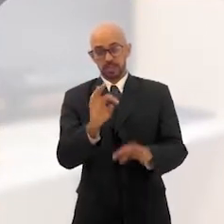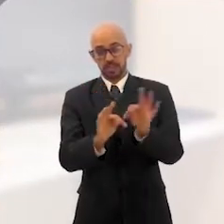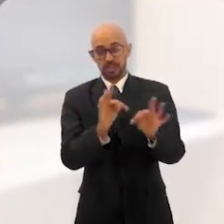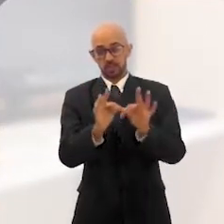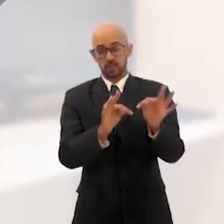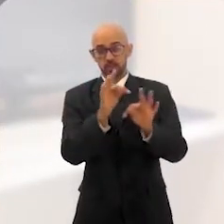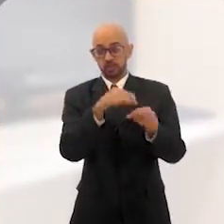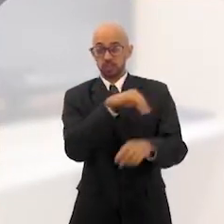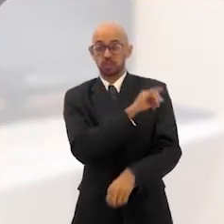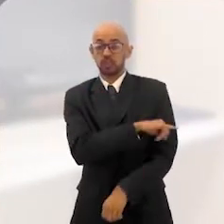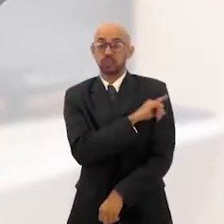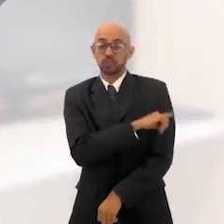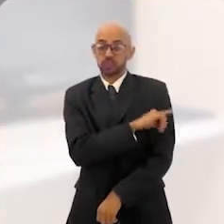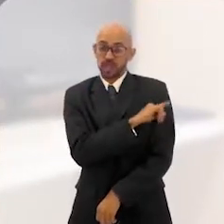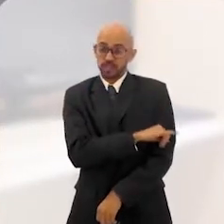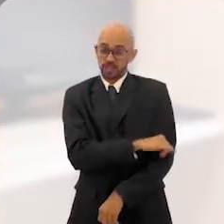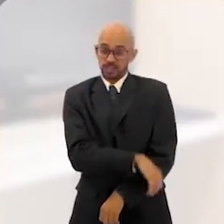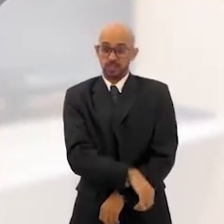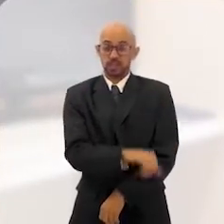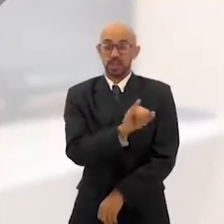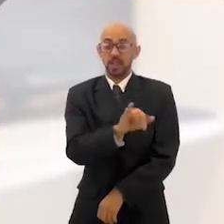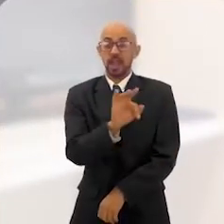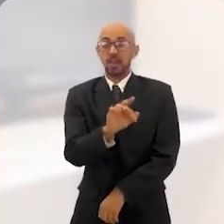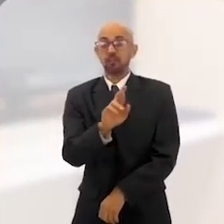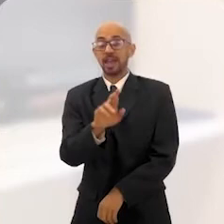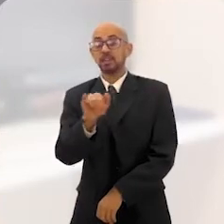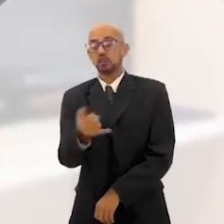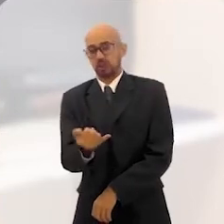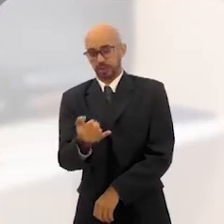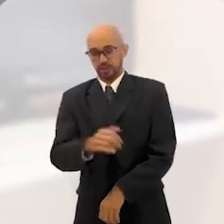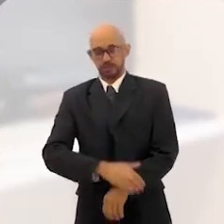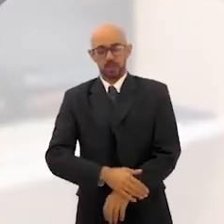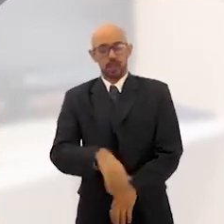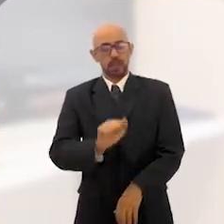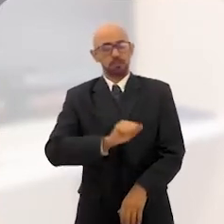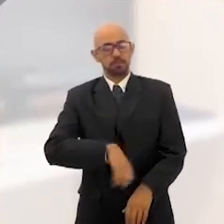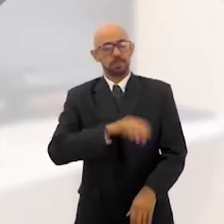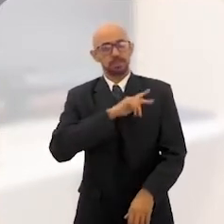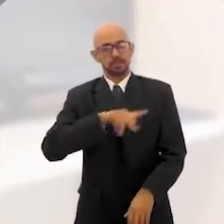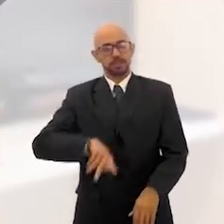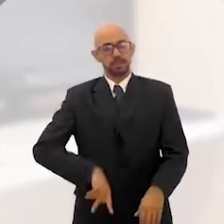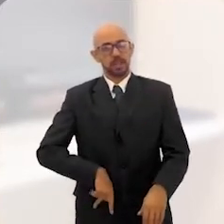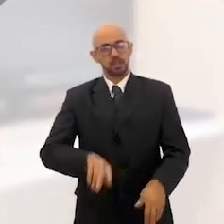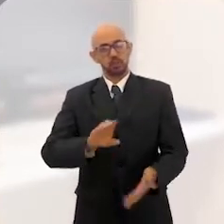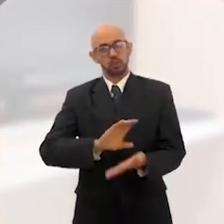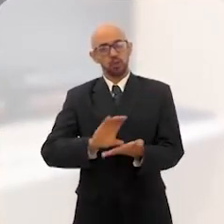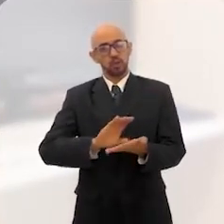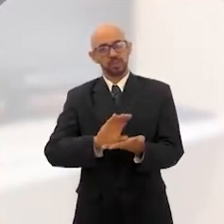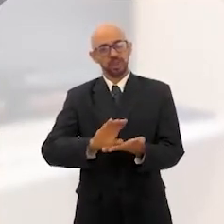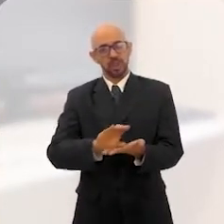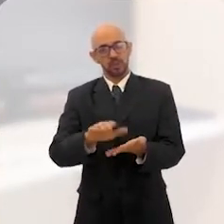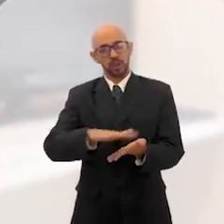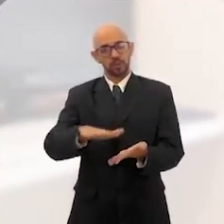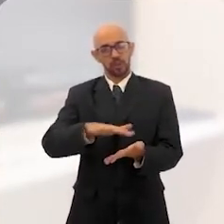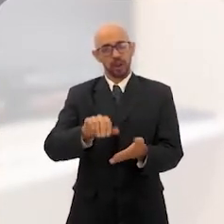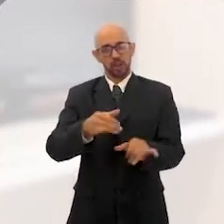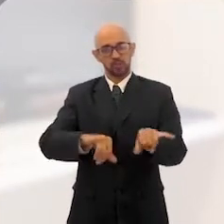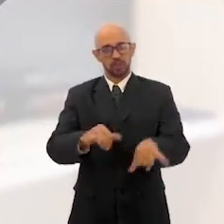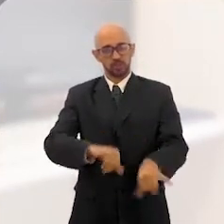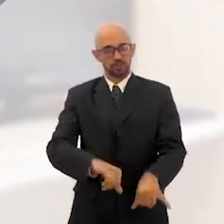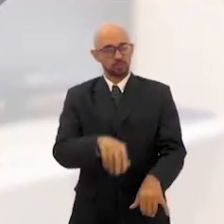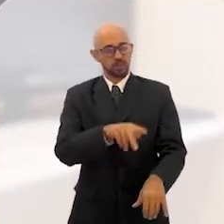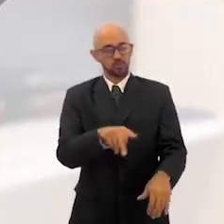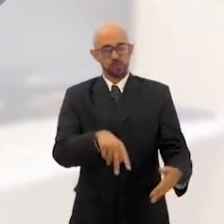e Tecnologia do Rio de Janeiro, o IFRJ, presidente do Conselho Regional de Química,